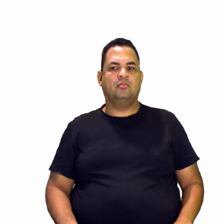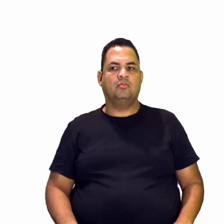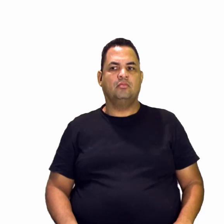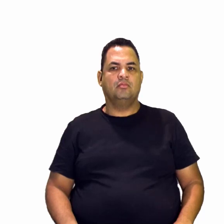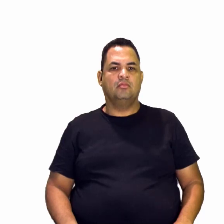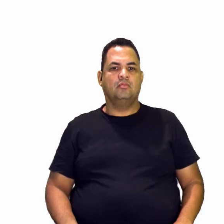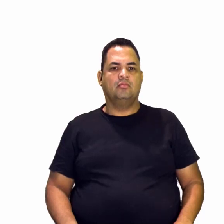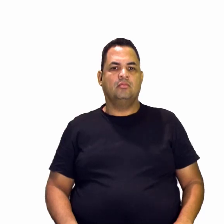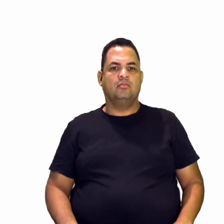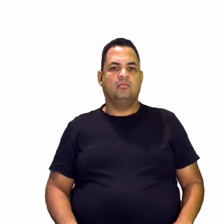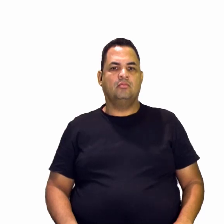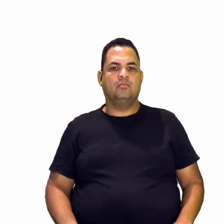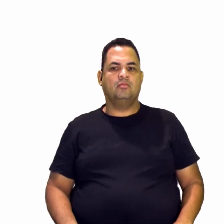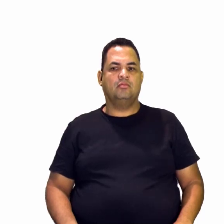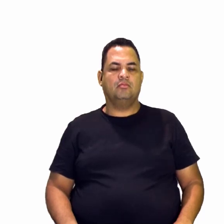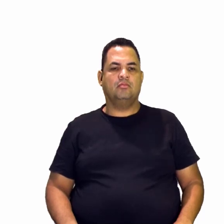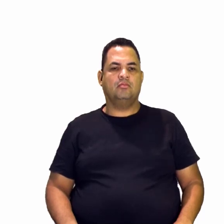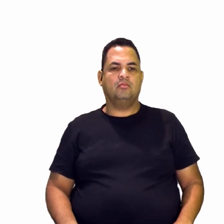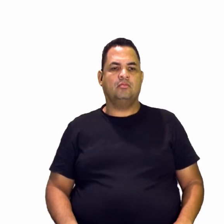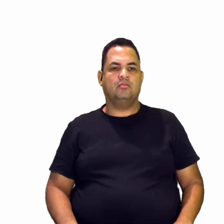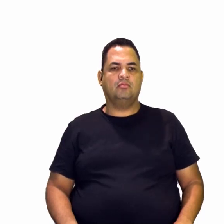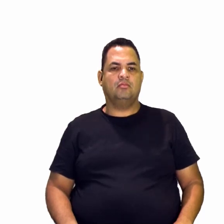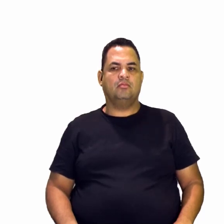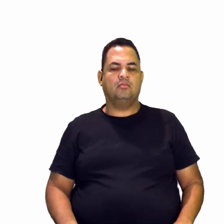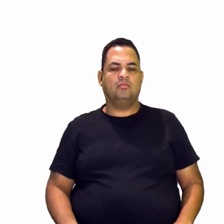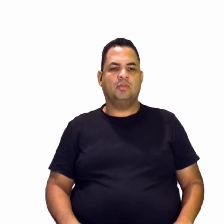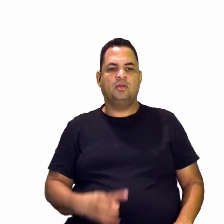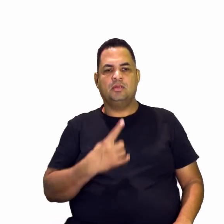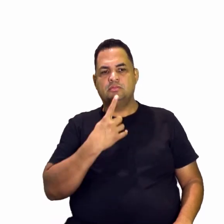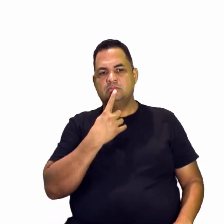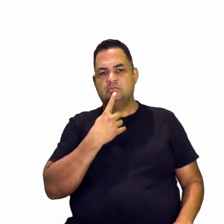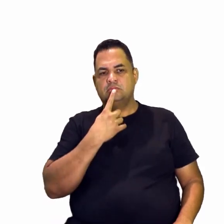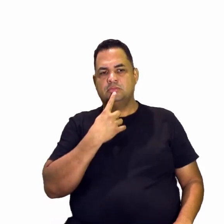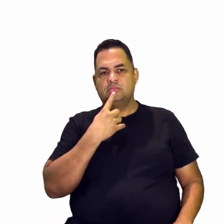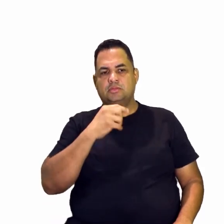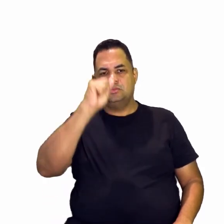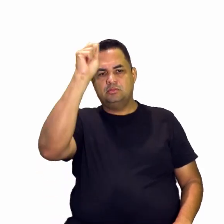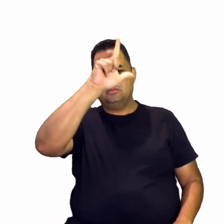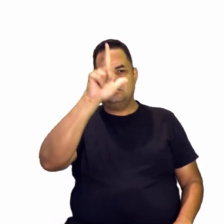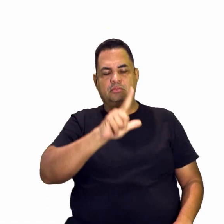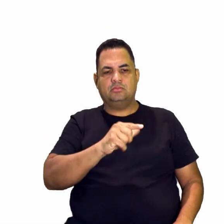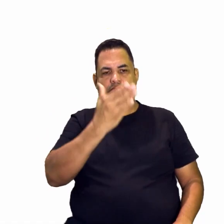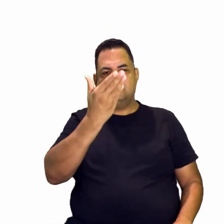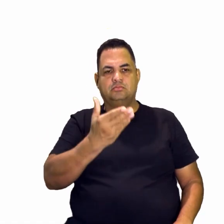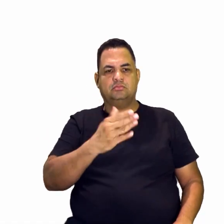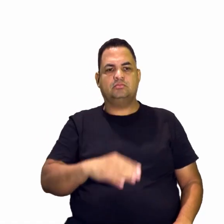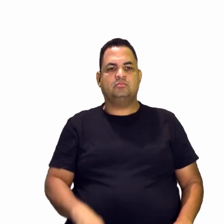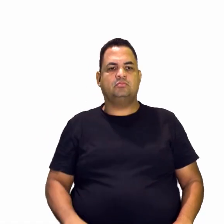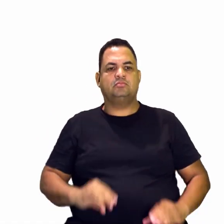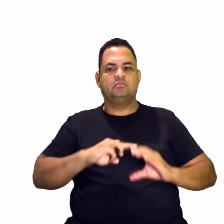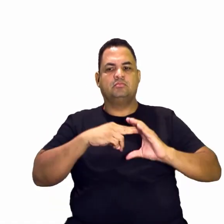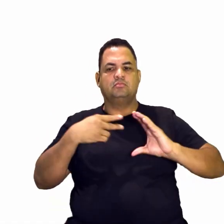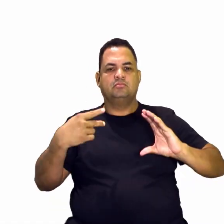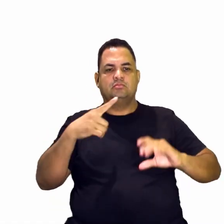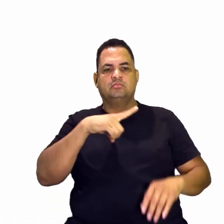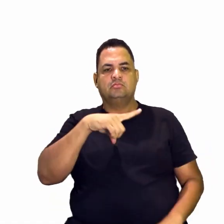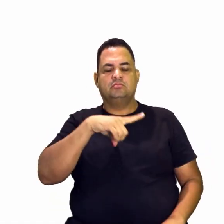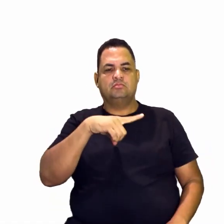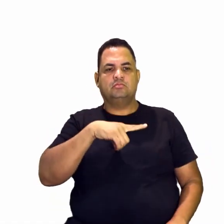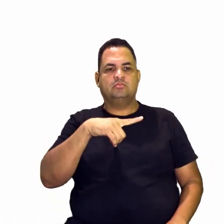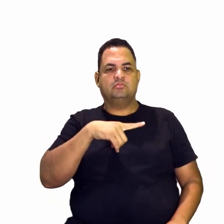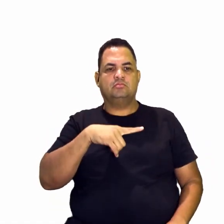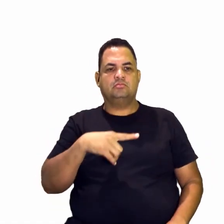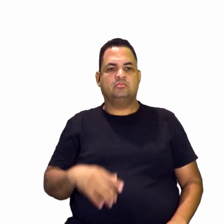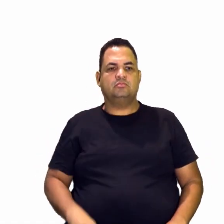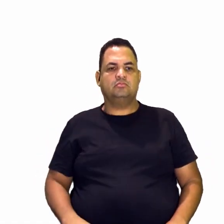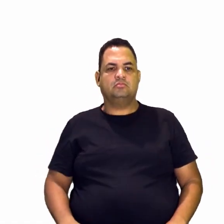Essa coloração tá aí, o cromossomo vermelhinho e o cromossomo azulzinho, né? Então, você tem inicialmente o processo